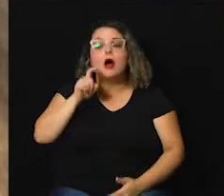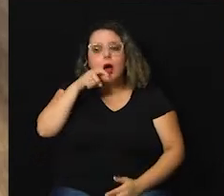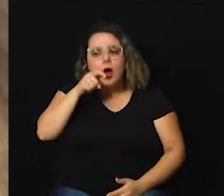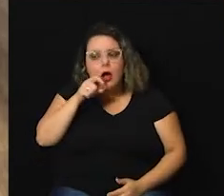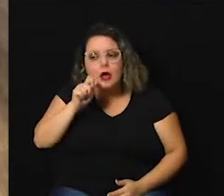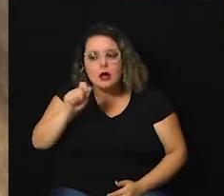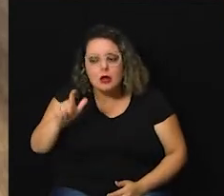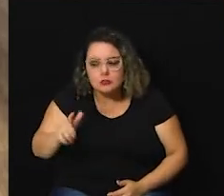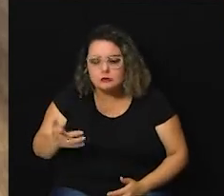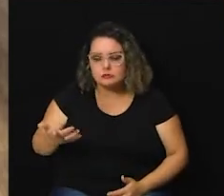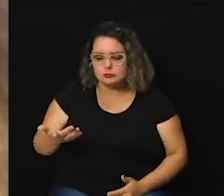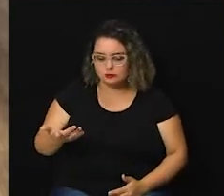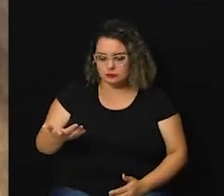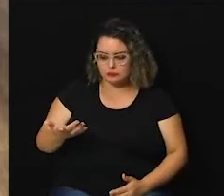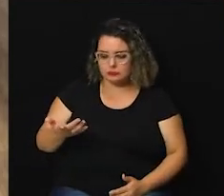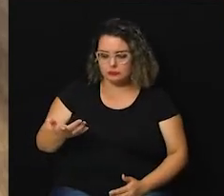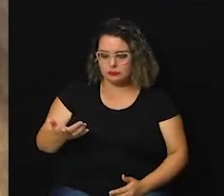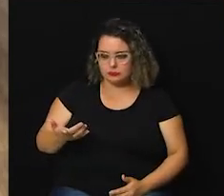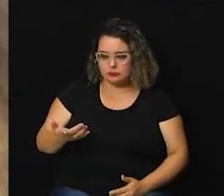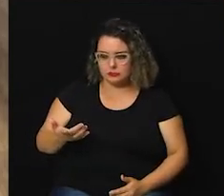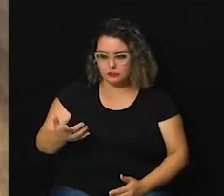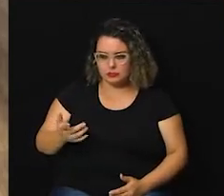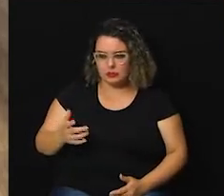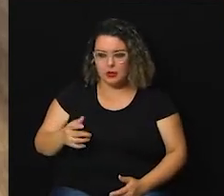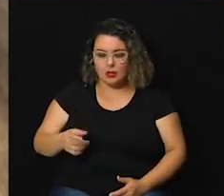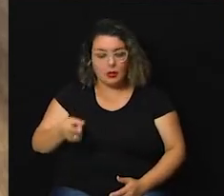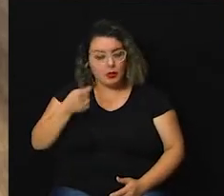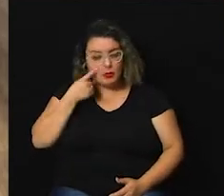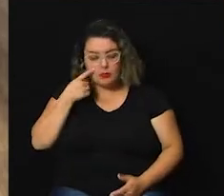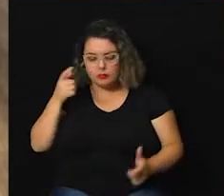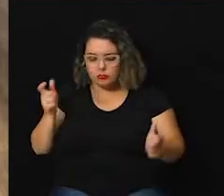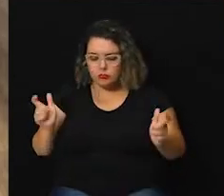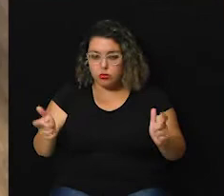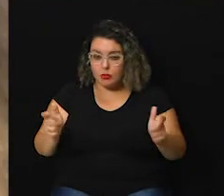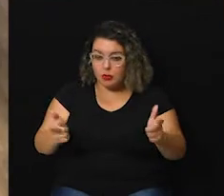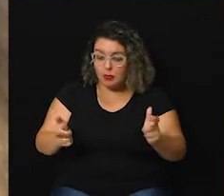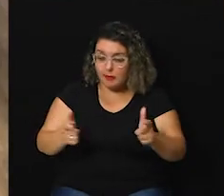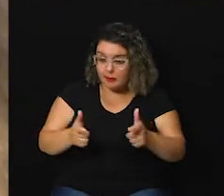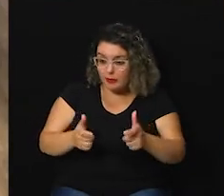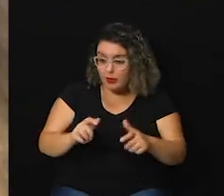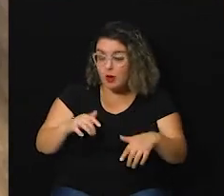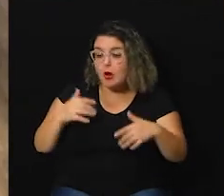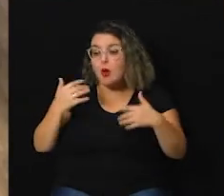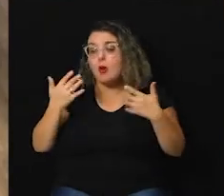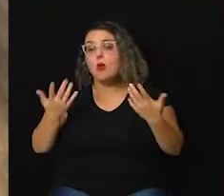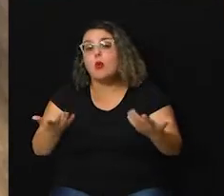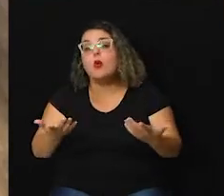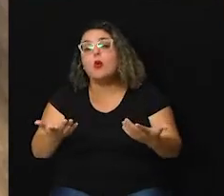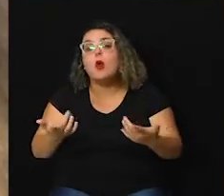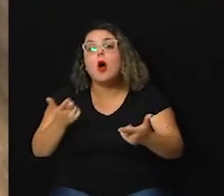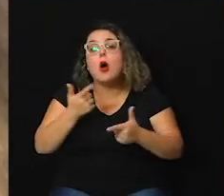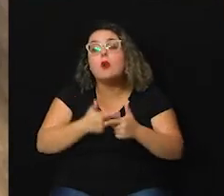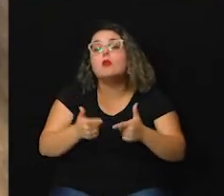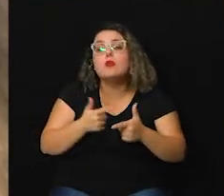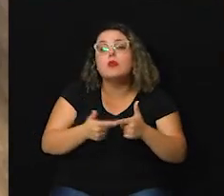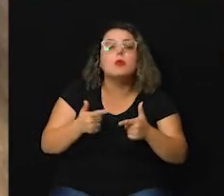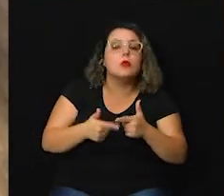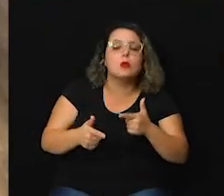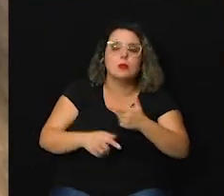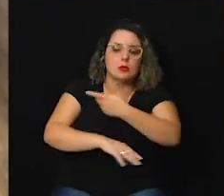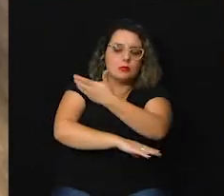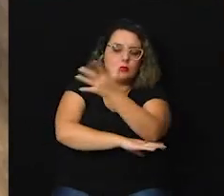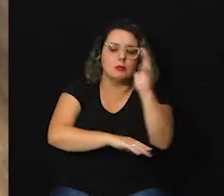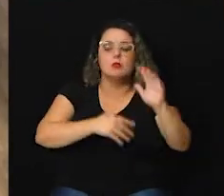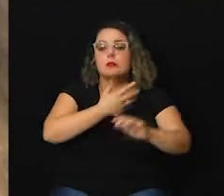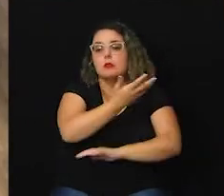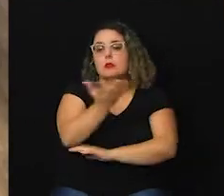A arara azul está assistindo a essa diminuição de indivíduos, traz que tipo de consequências na nossa